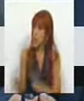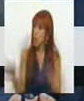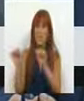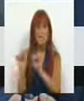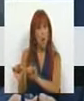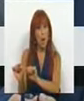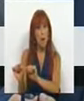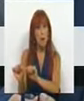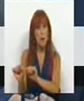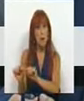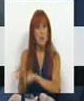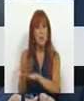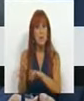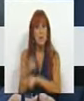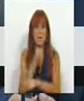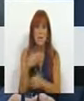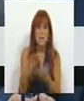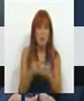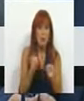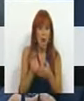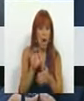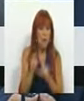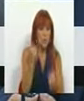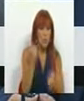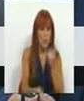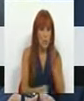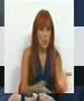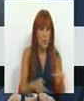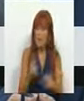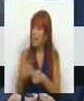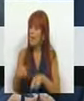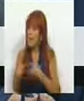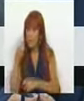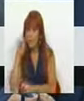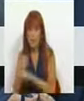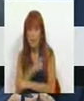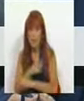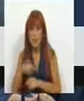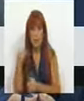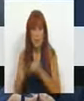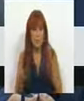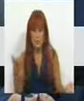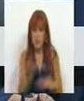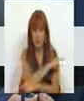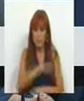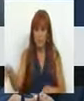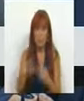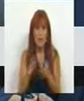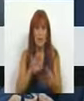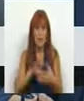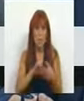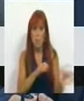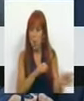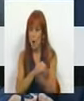inovação e que separa as decisões que implicam o aumento dos riscos da própria fiscalização do risco, que é transversal a toda a